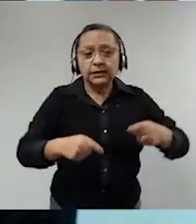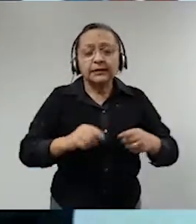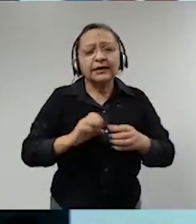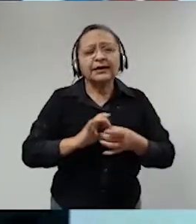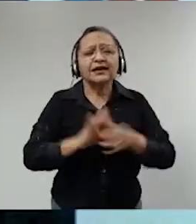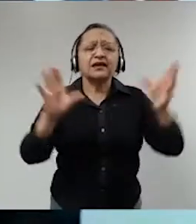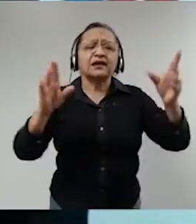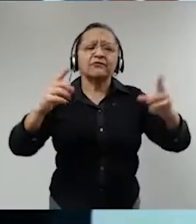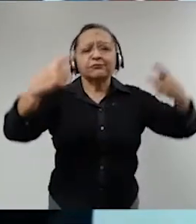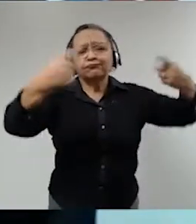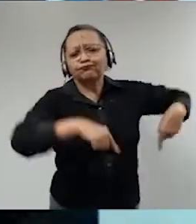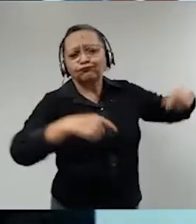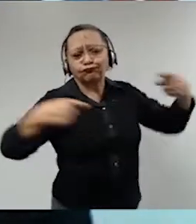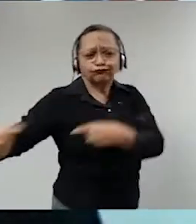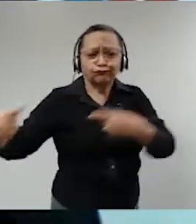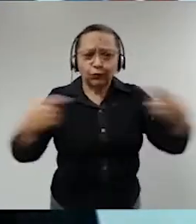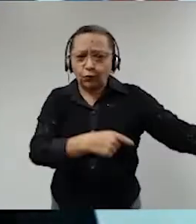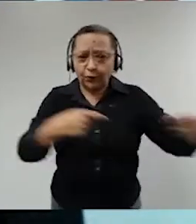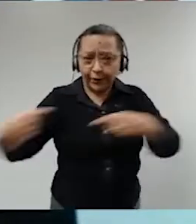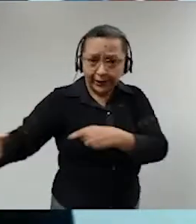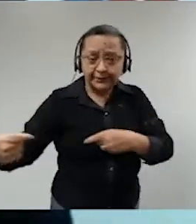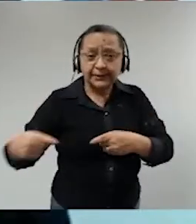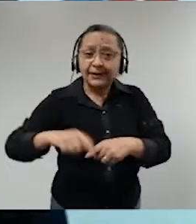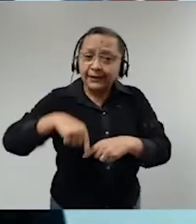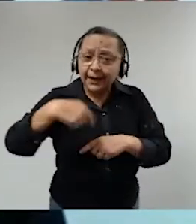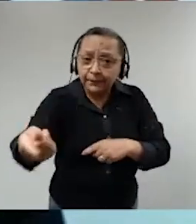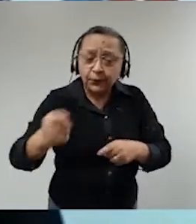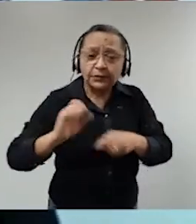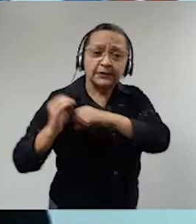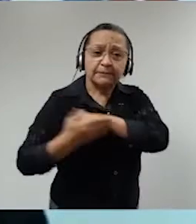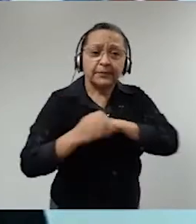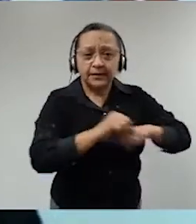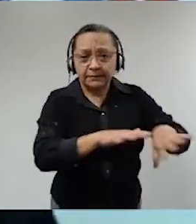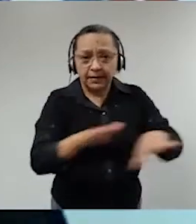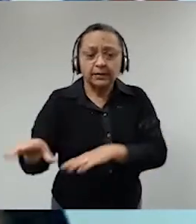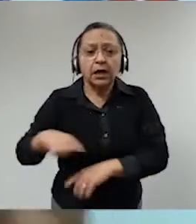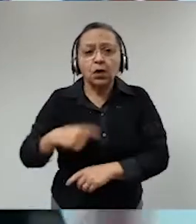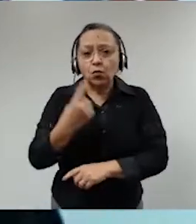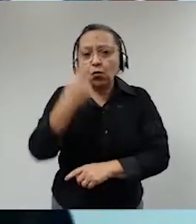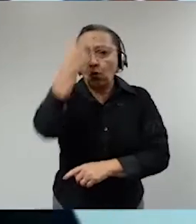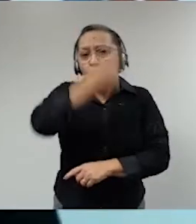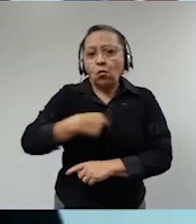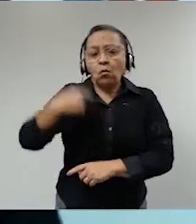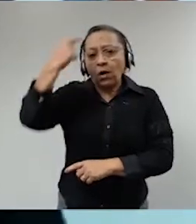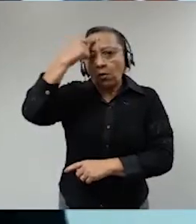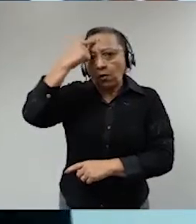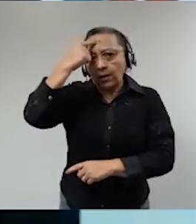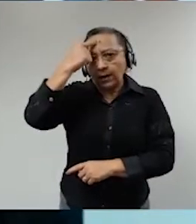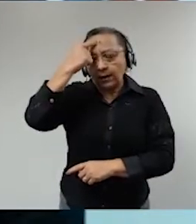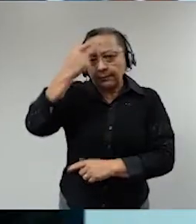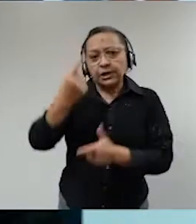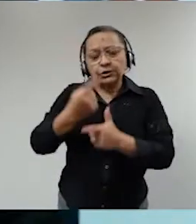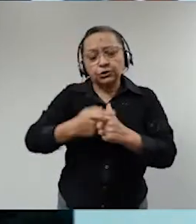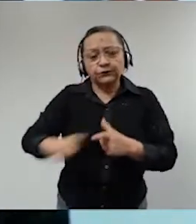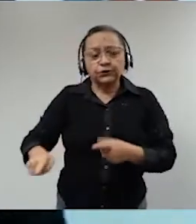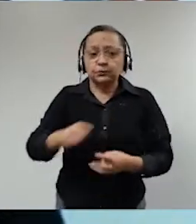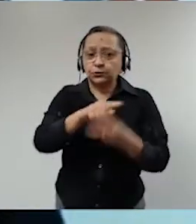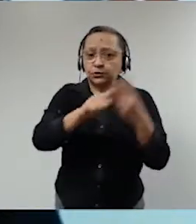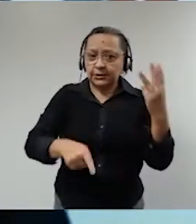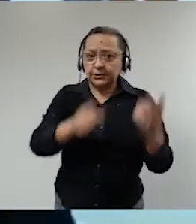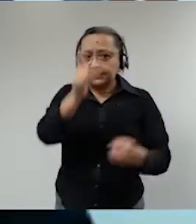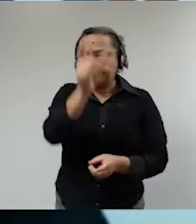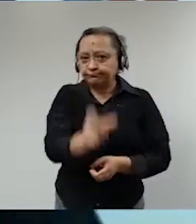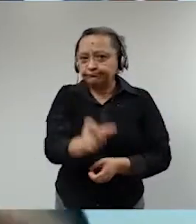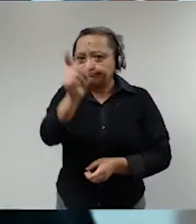pós-pandemia. Temos 1 hora de debate, então cada palestrante vai expor suas ideias durante 15 minutos e